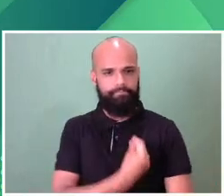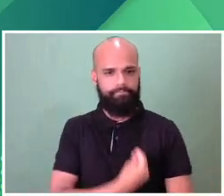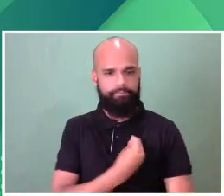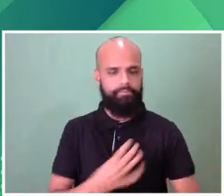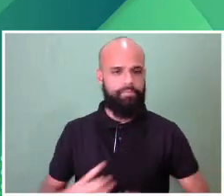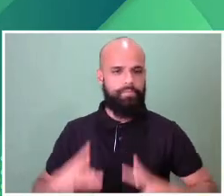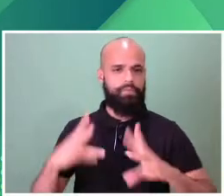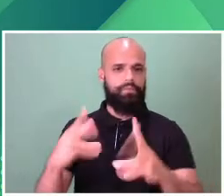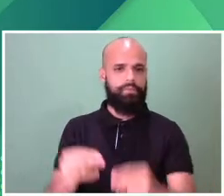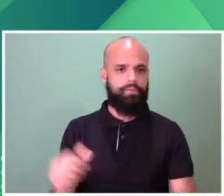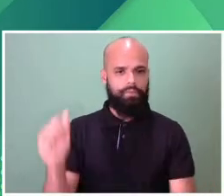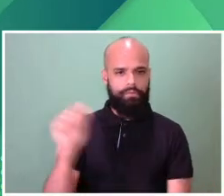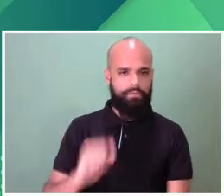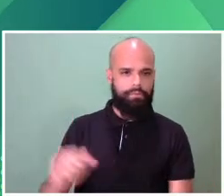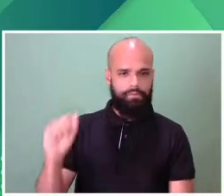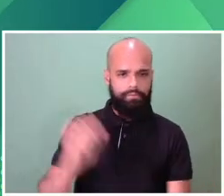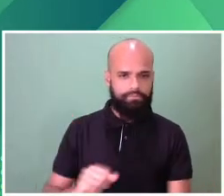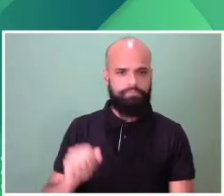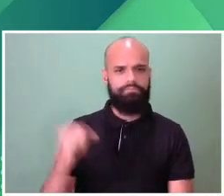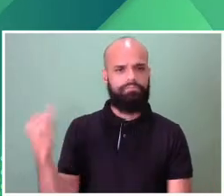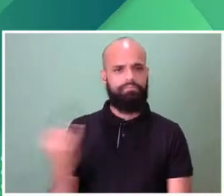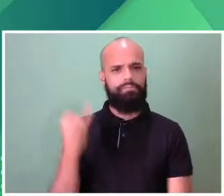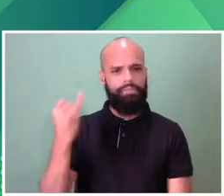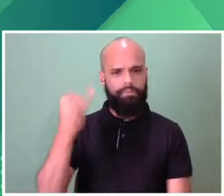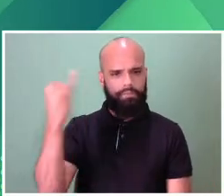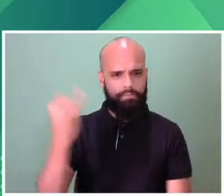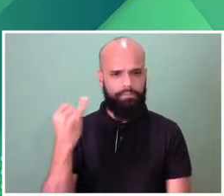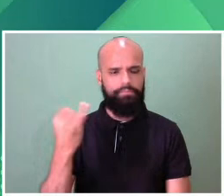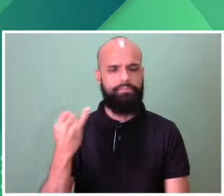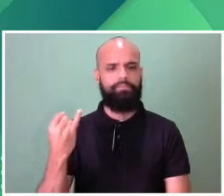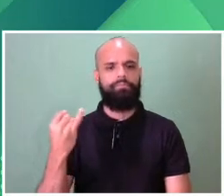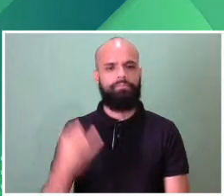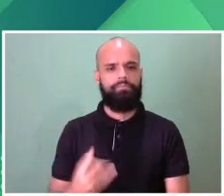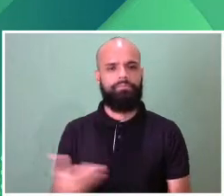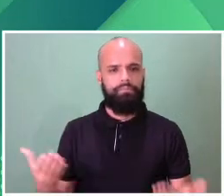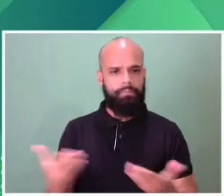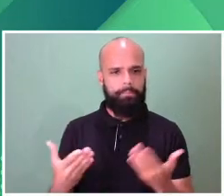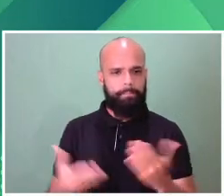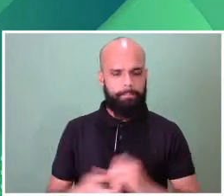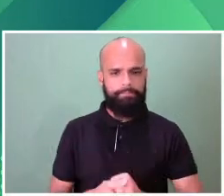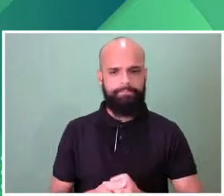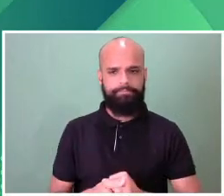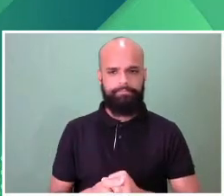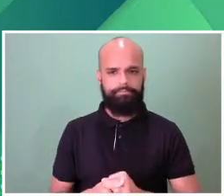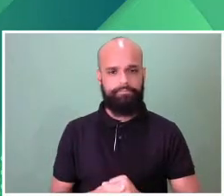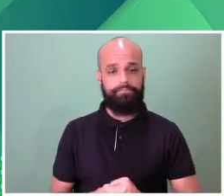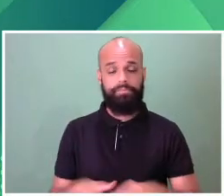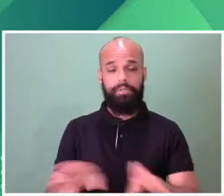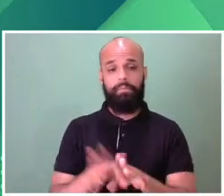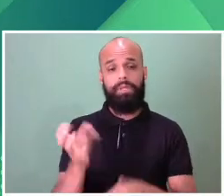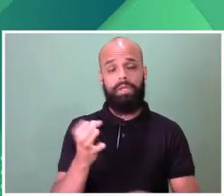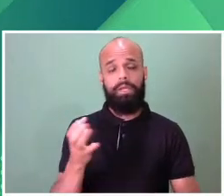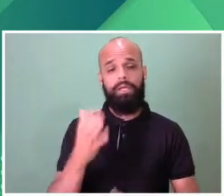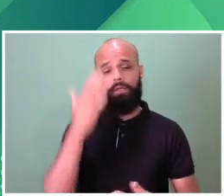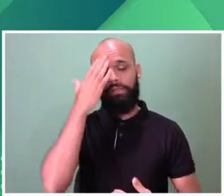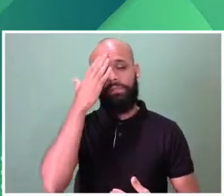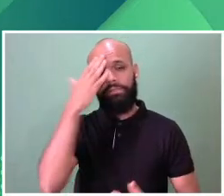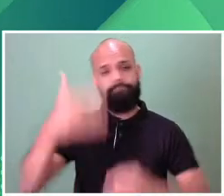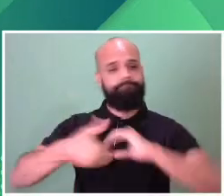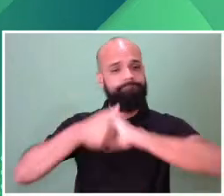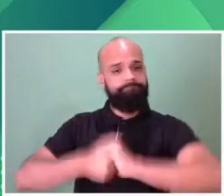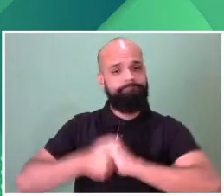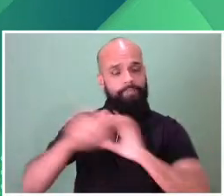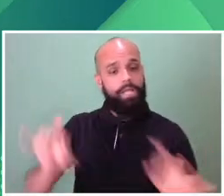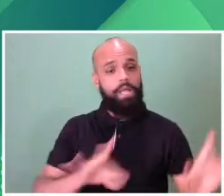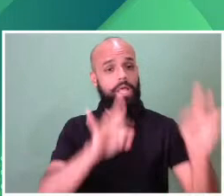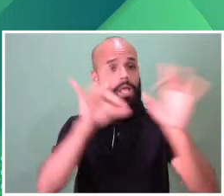ASLE, que só fortalece ainda mais a nossa atividade. E quero agradecer e saudar em especial